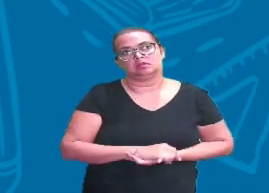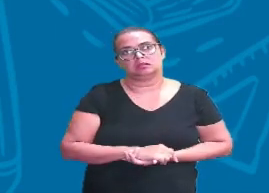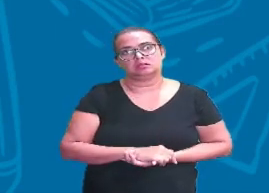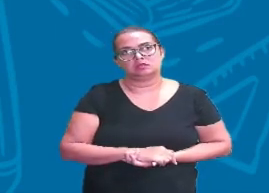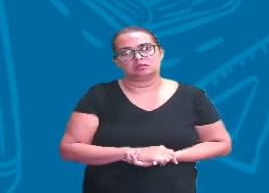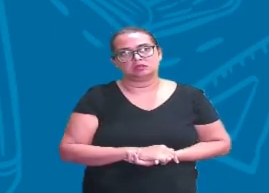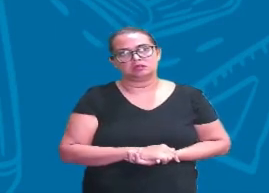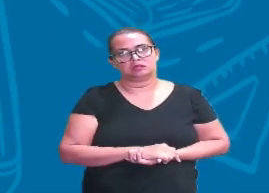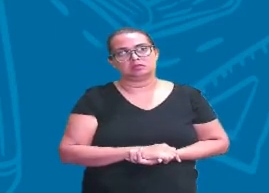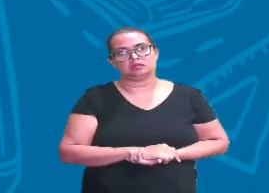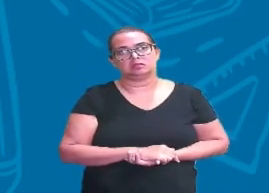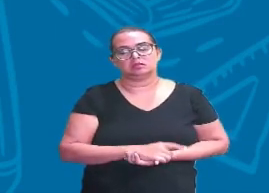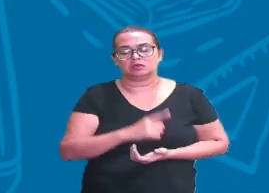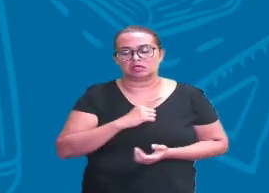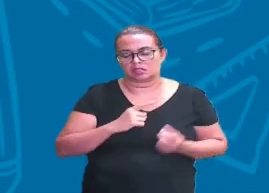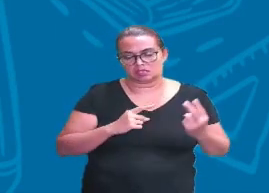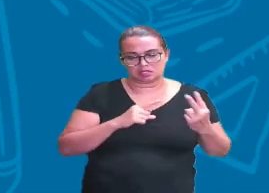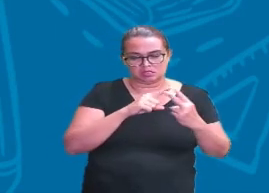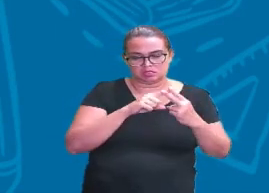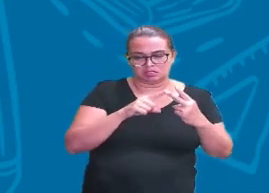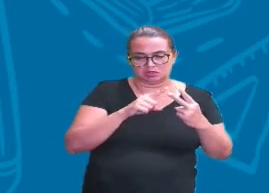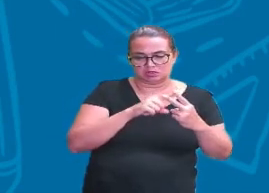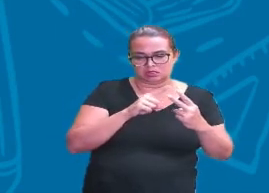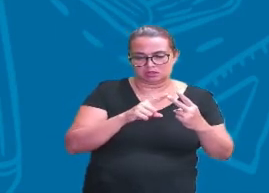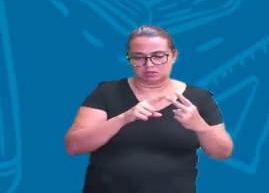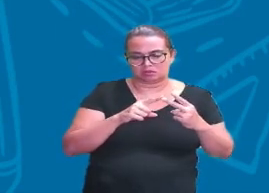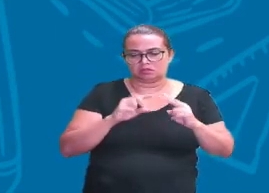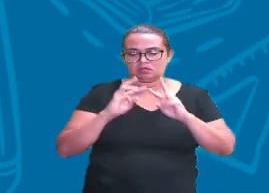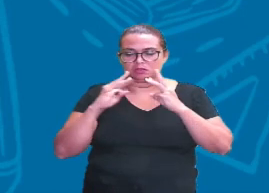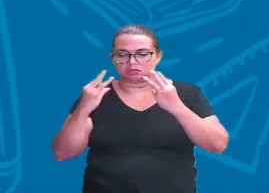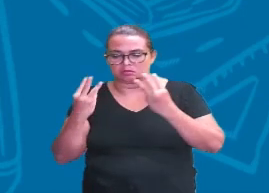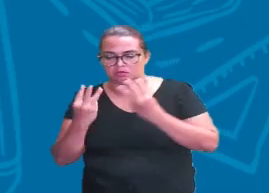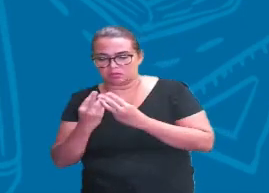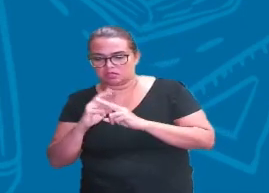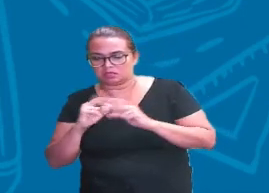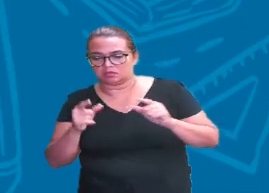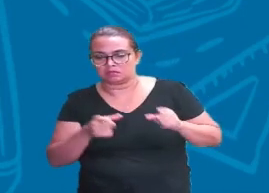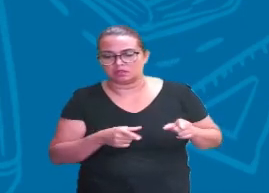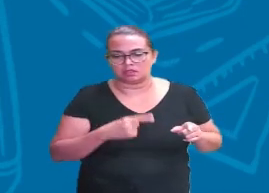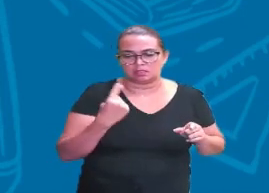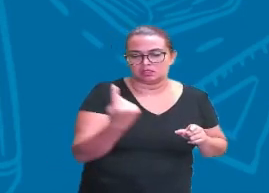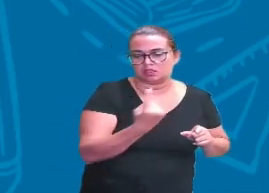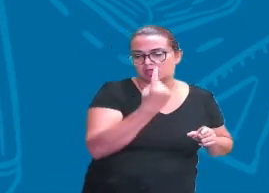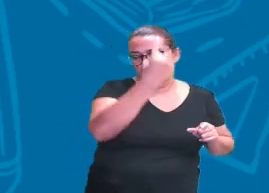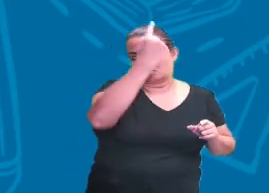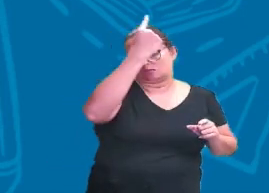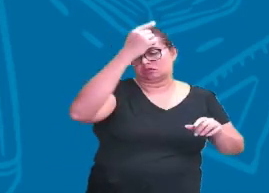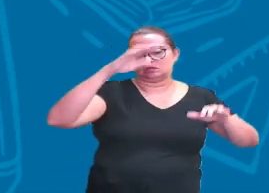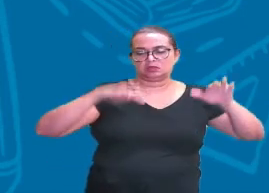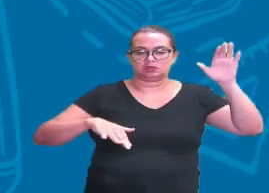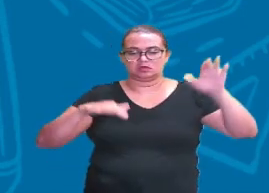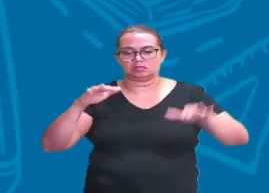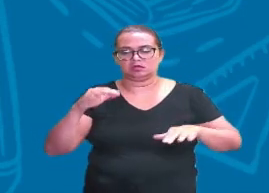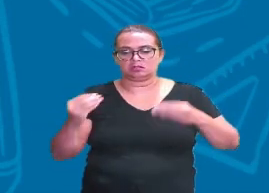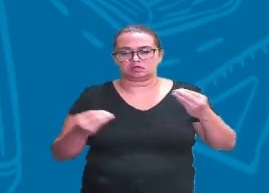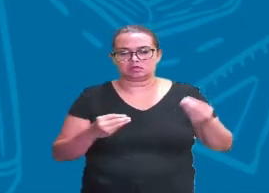soltar dois corpos com massas diferentes de uma mesma altura, ambos irão cair